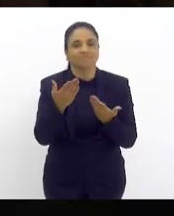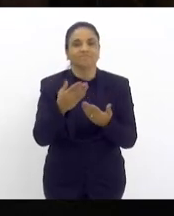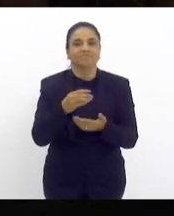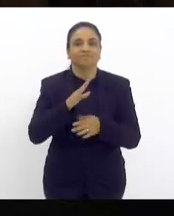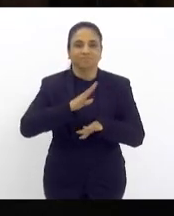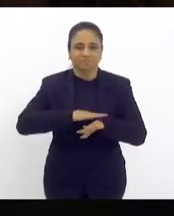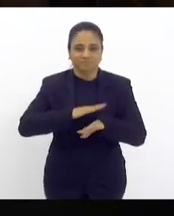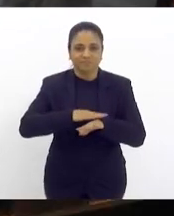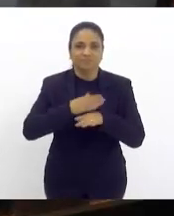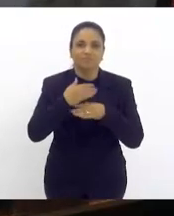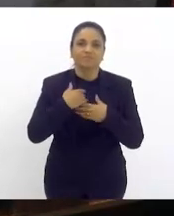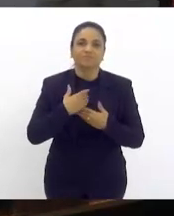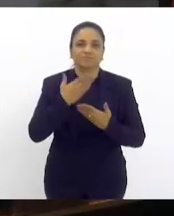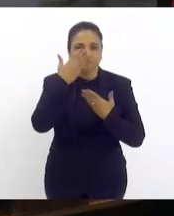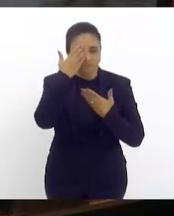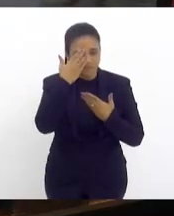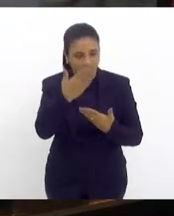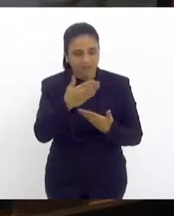vamos